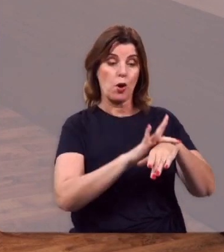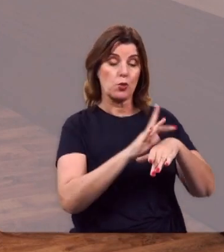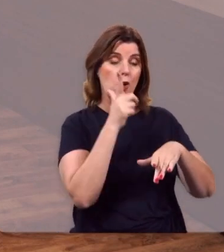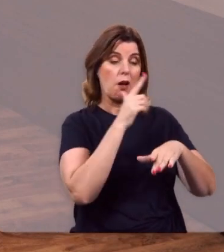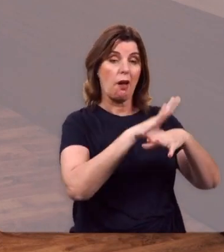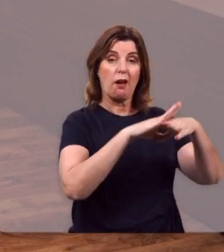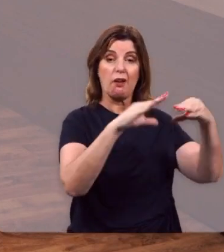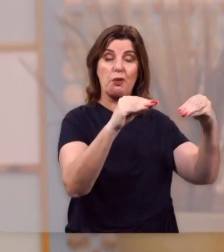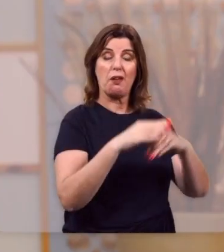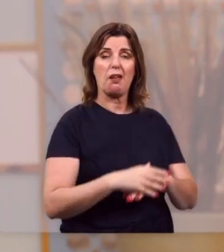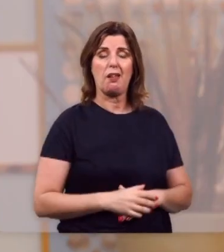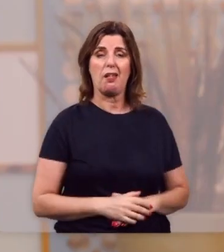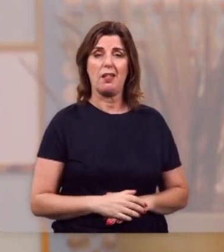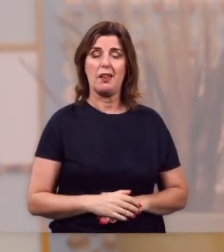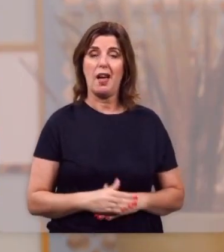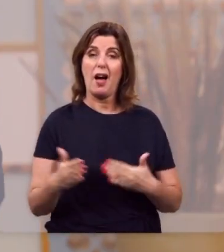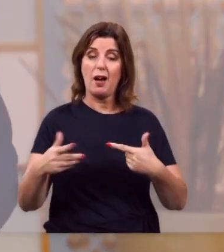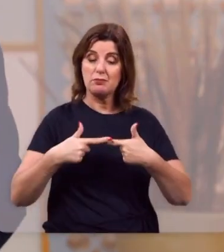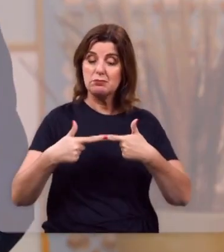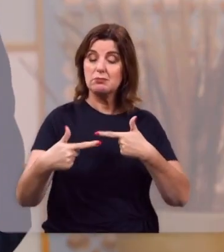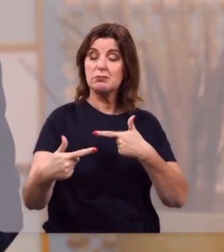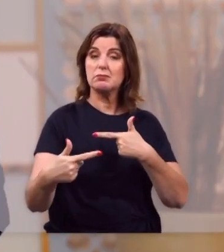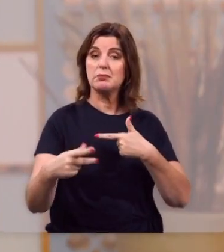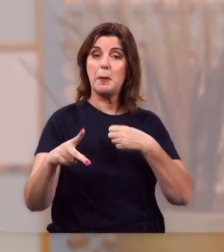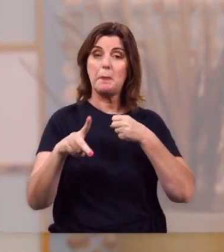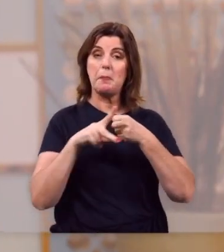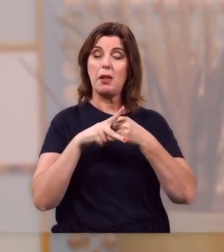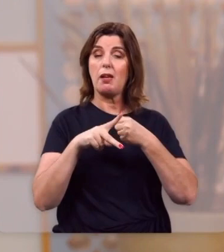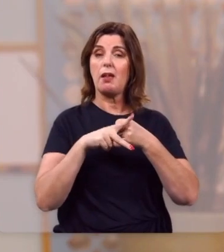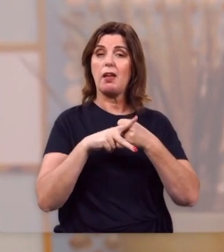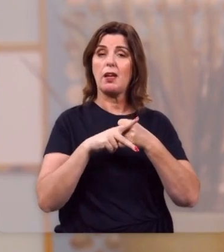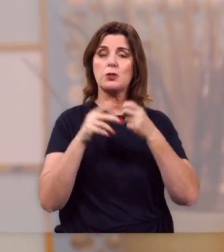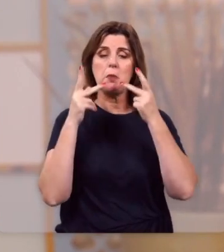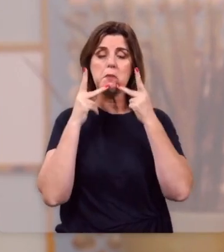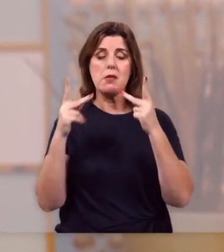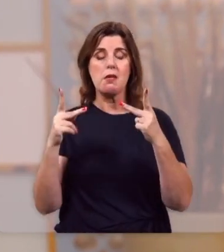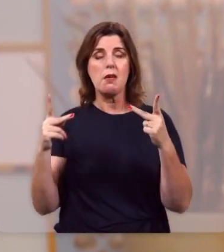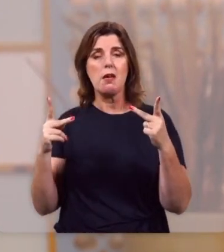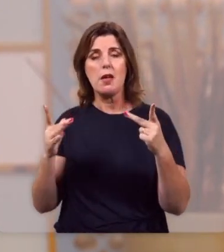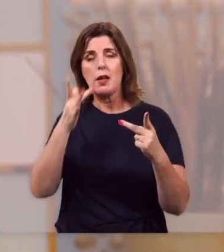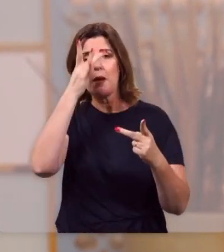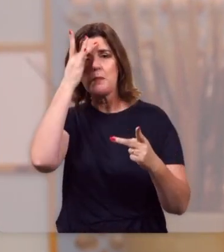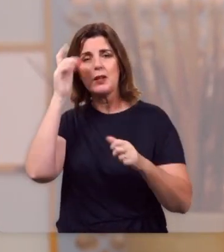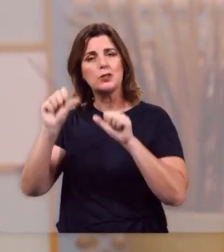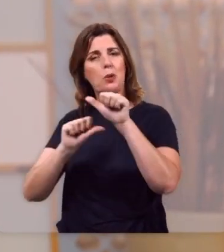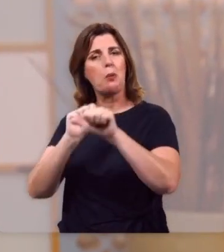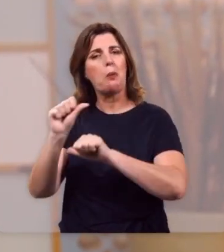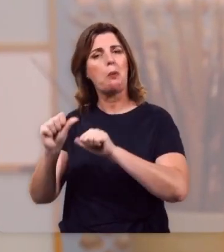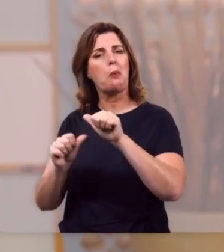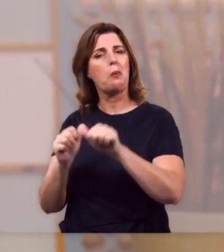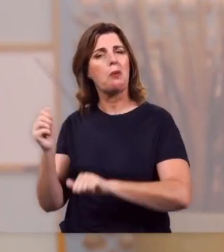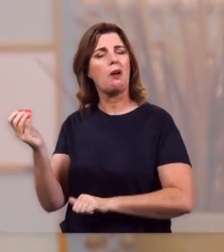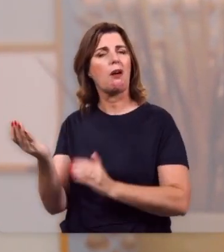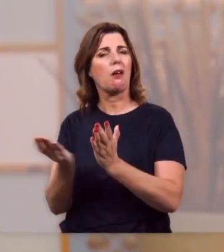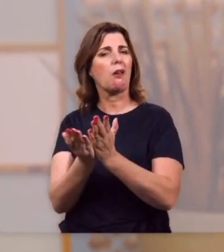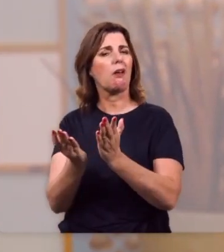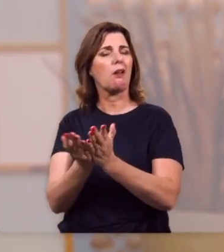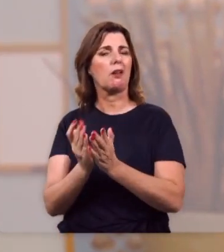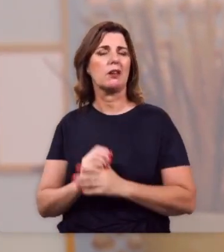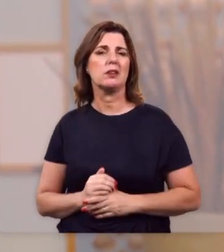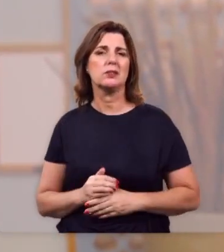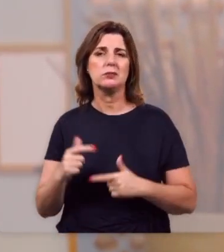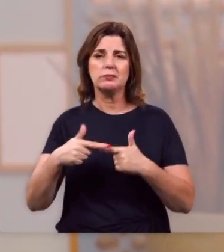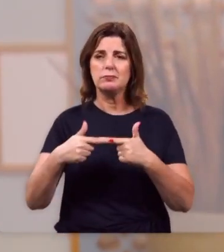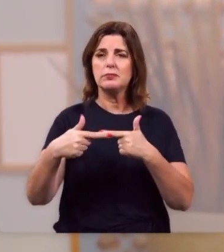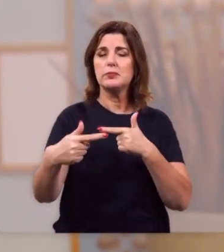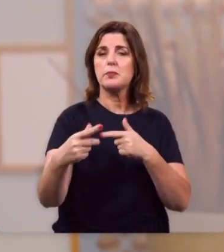curados. A partir desse momento, Pedro prega e os corações se derretem. A partir